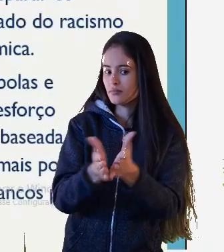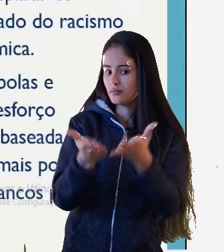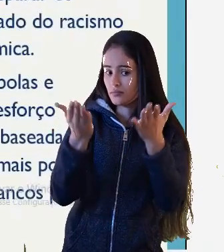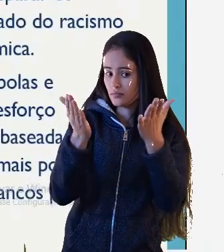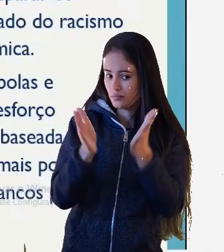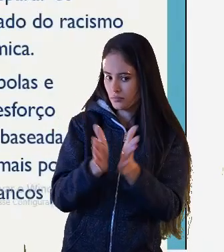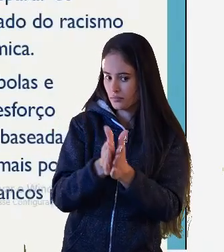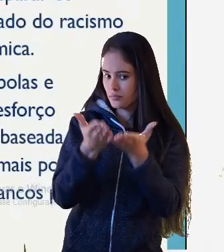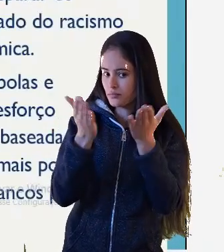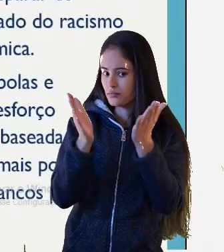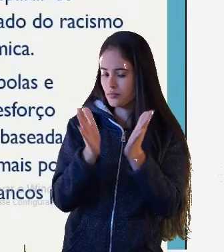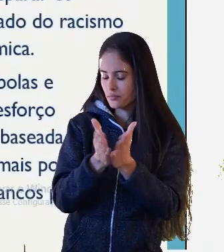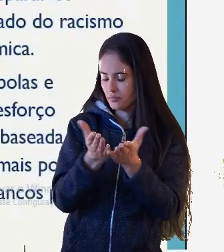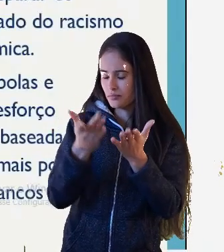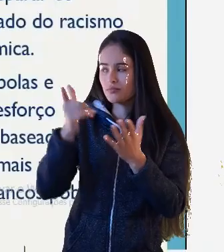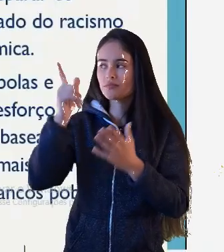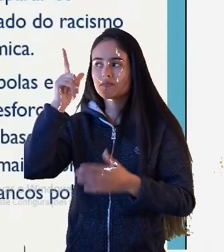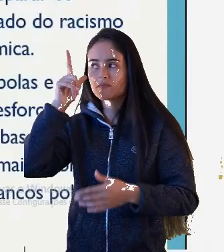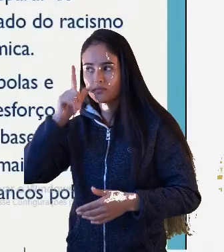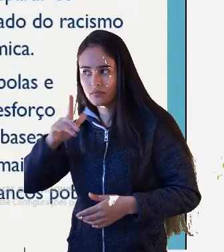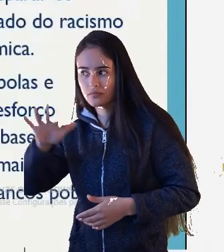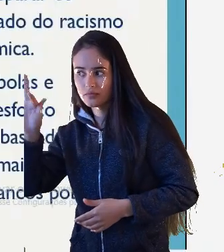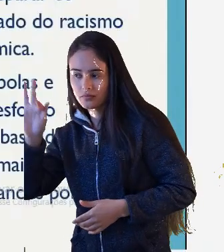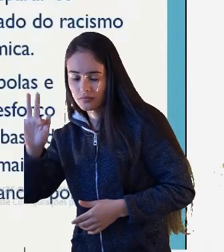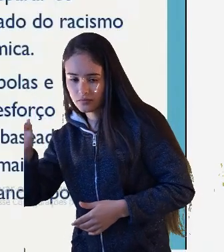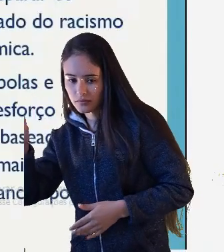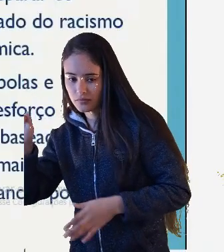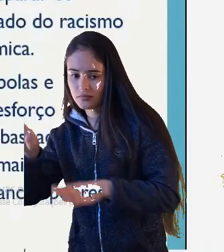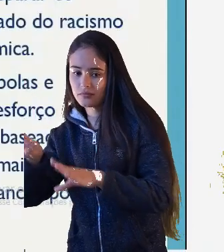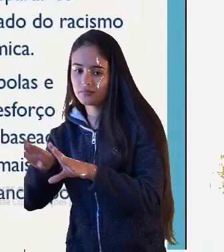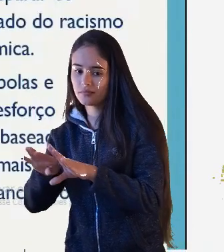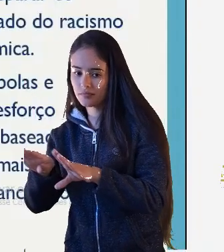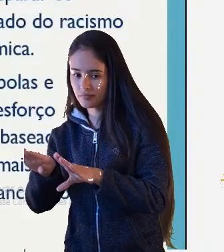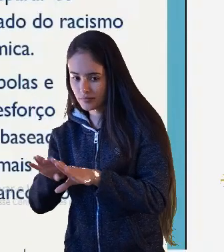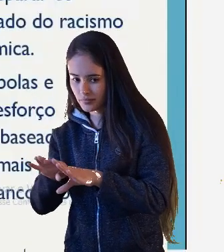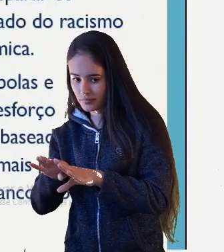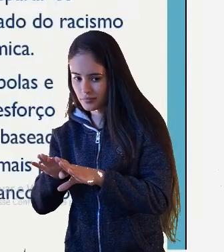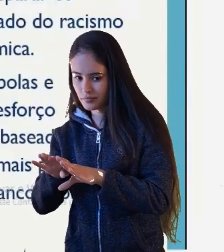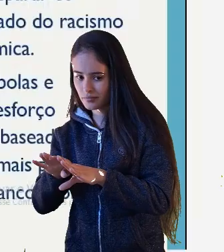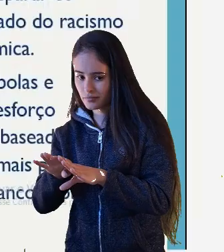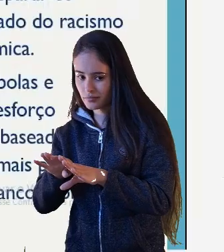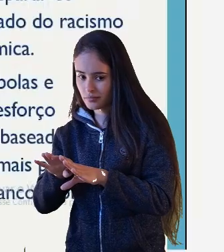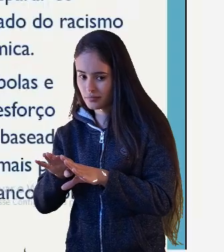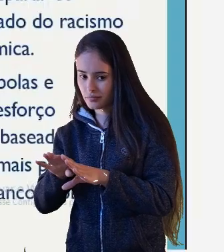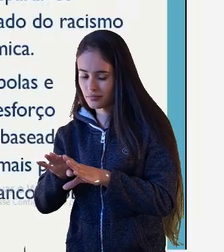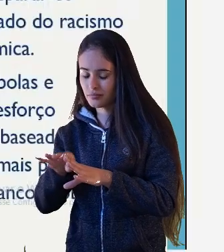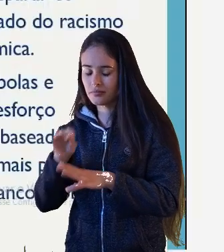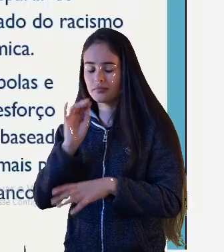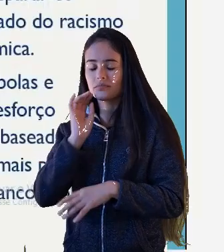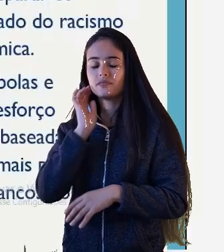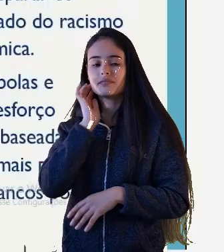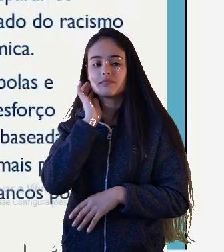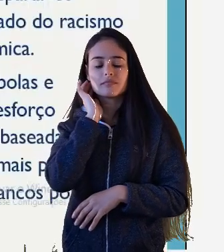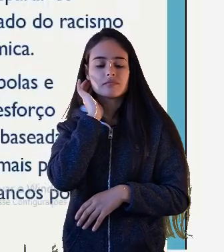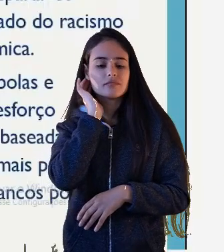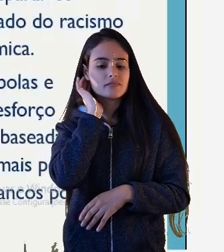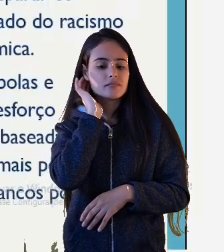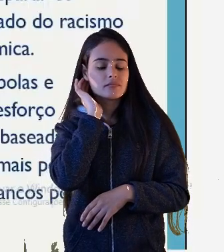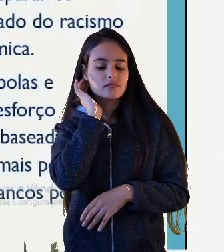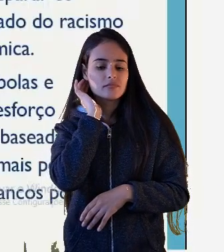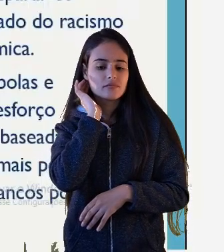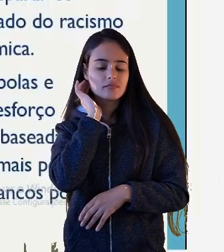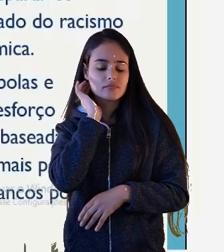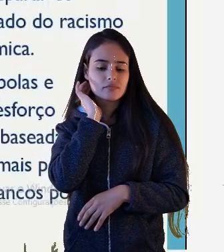alunos vêm de escola pública, tanto para o ensino integrado técnico, né, no ensino médio, que é um ensino já considerado